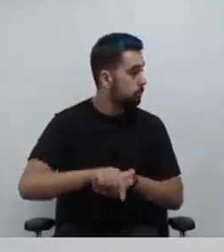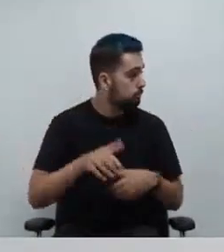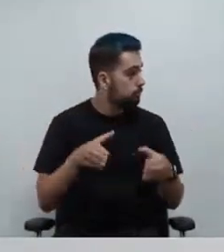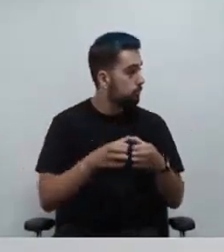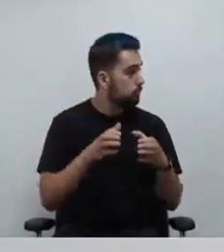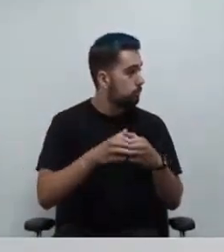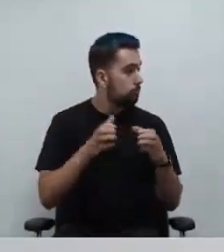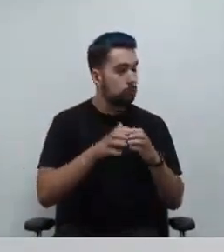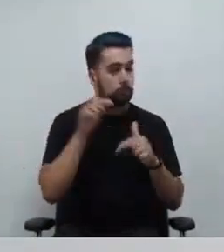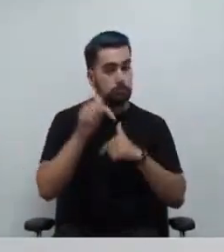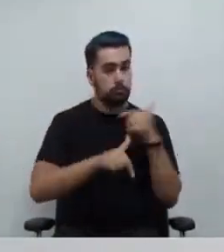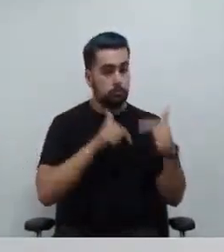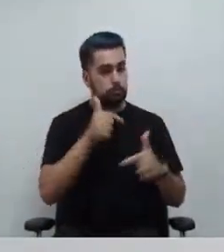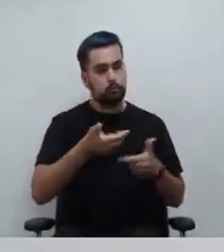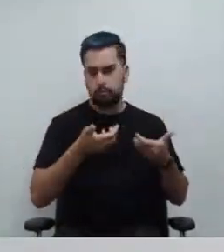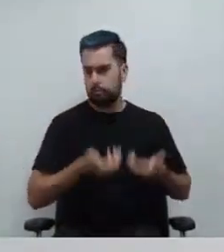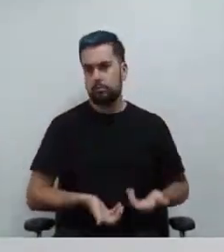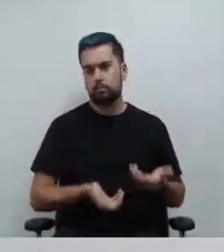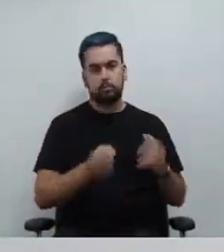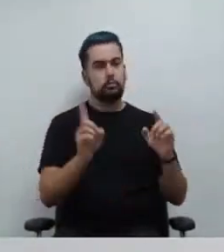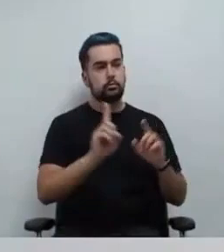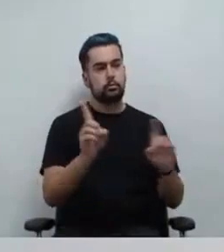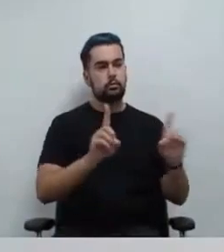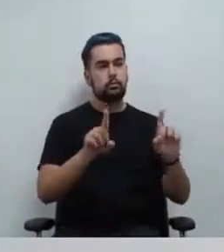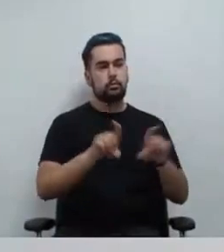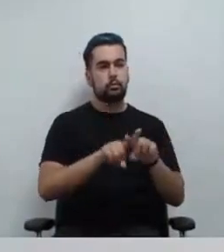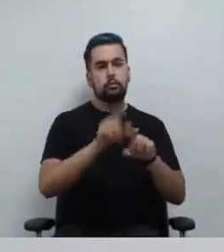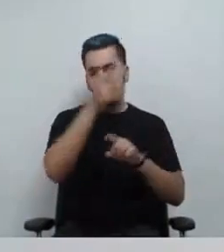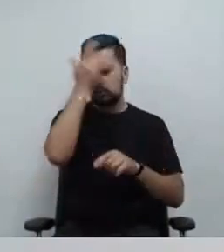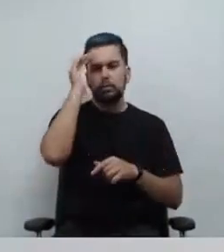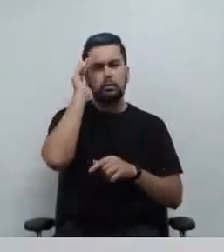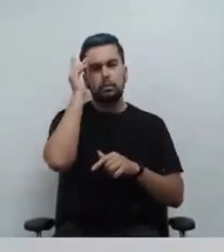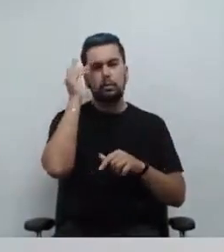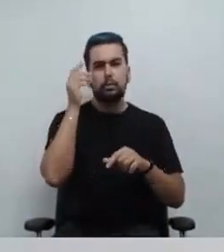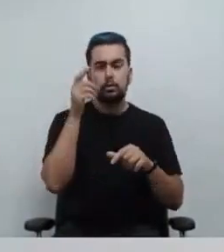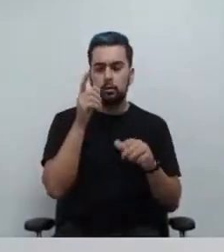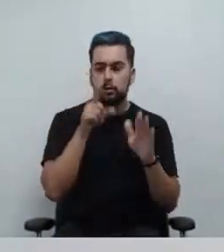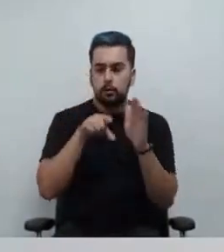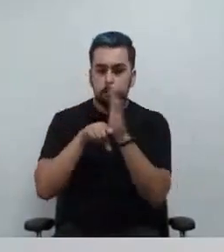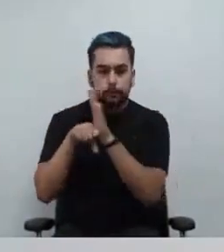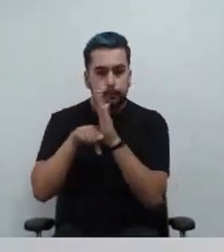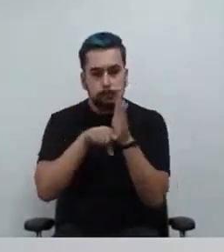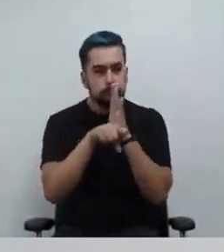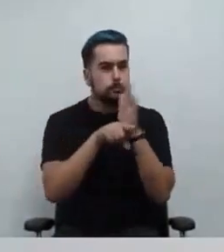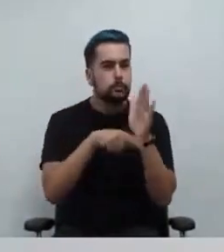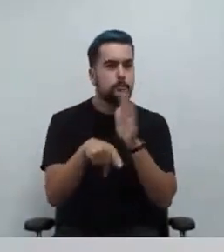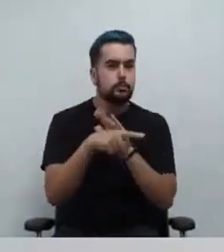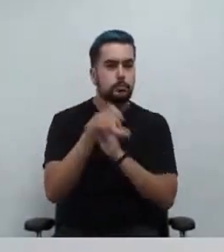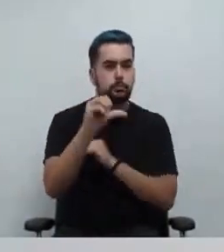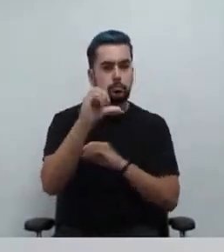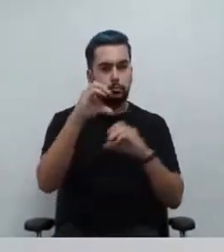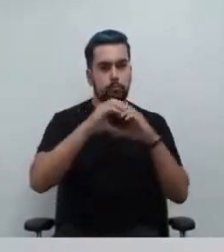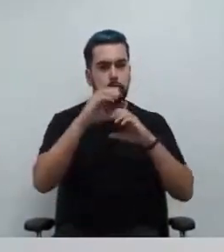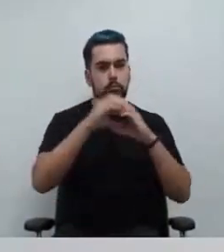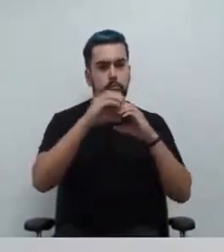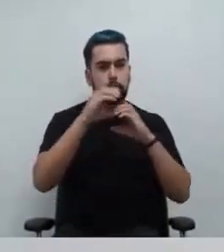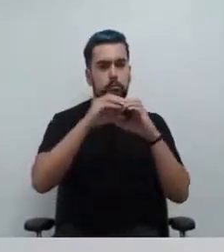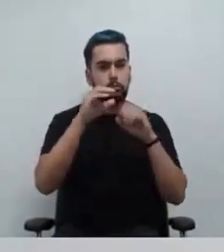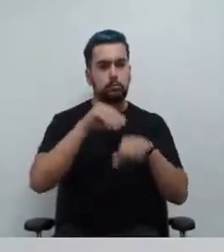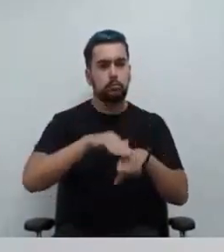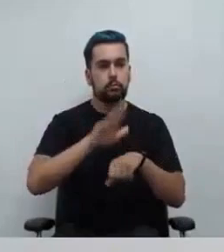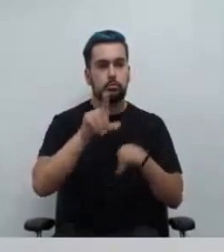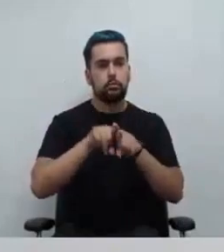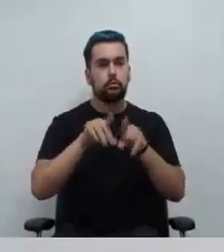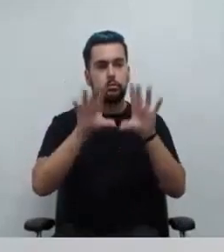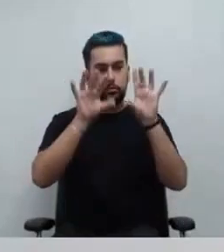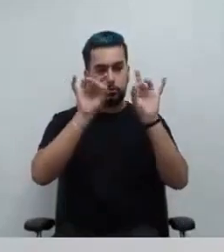comissões que trabalharam incansavelmente, os examinadores aqui, examinadoras do 9º concurso, e mais em especial